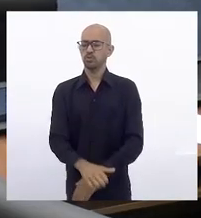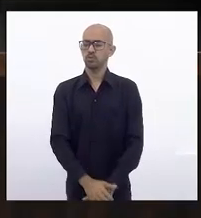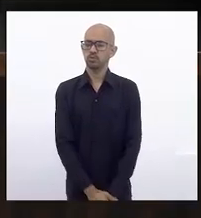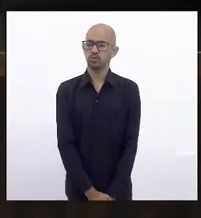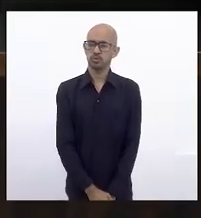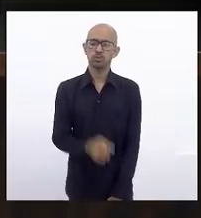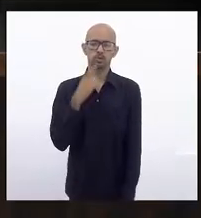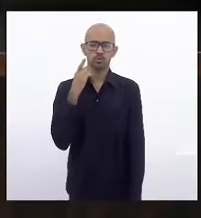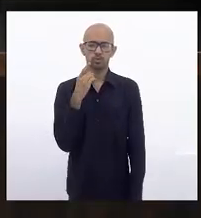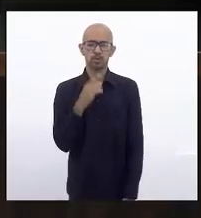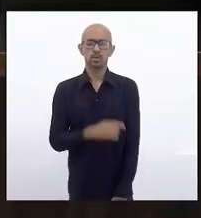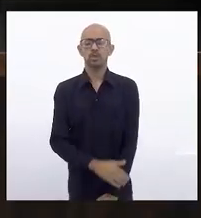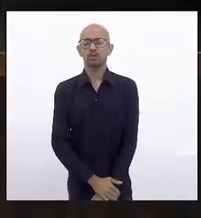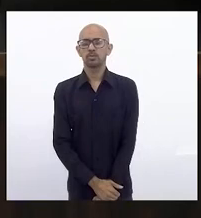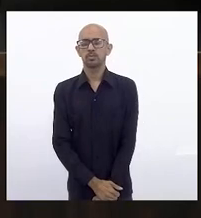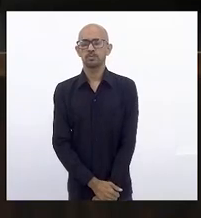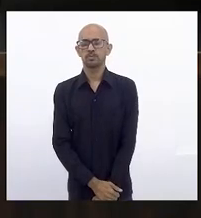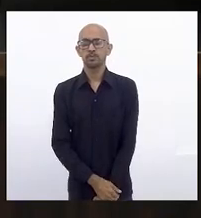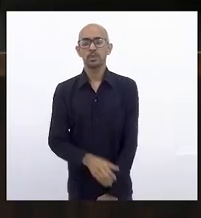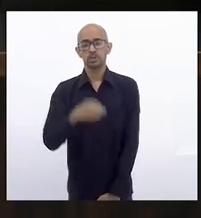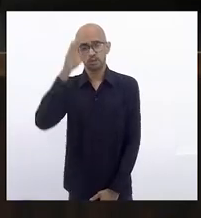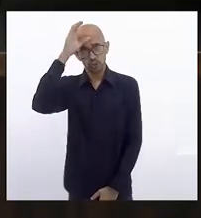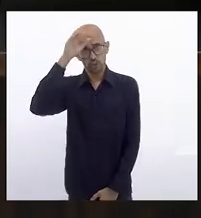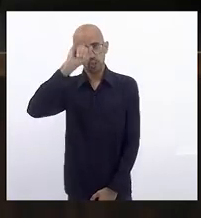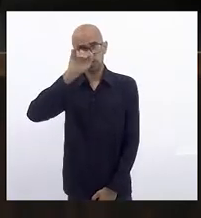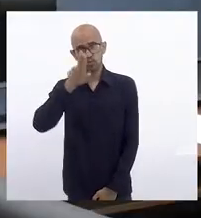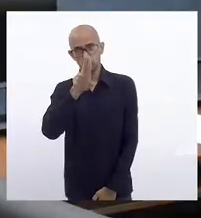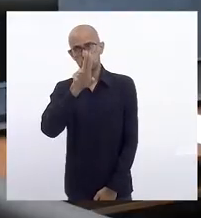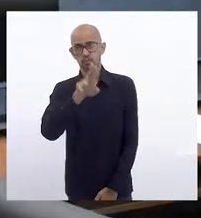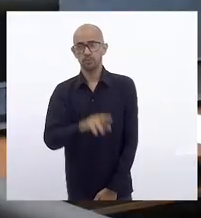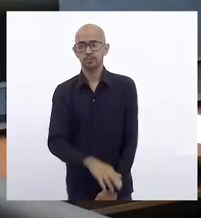Deputado Carlos Macedo. Deputada Tia Ju.